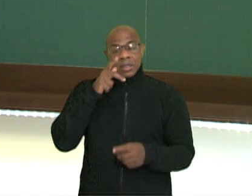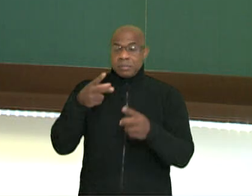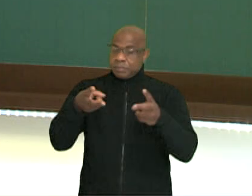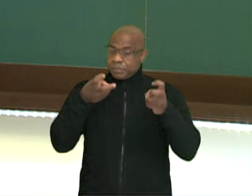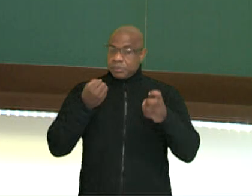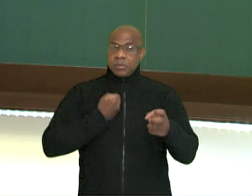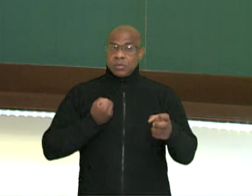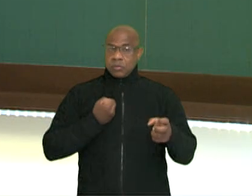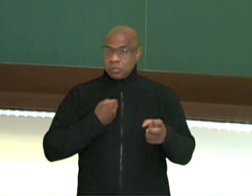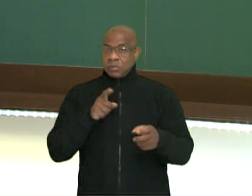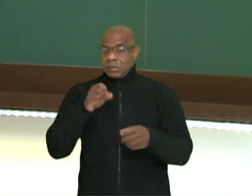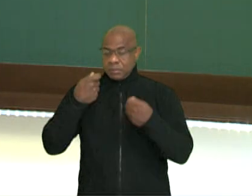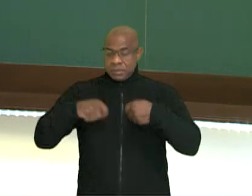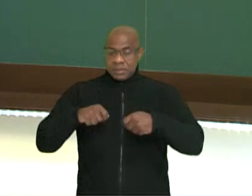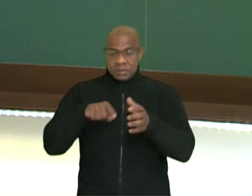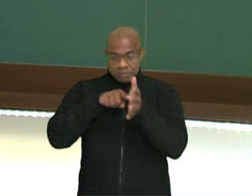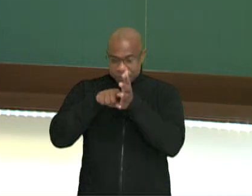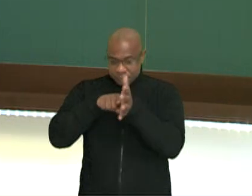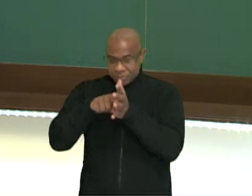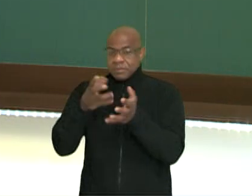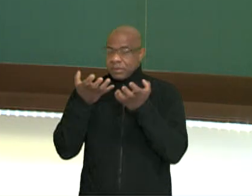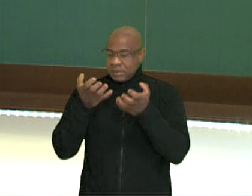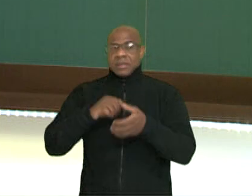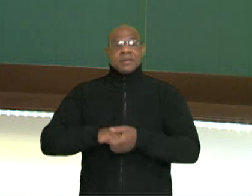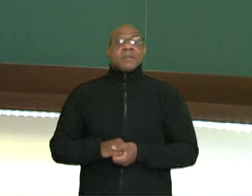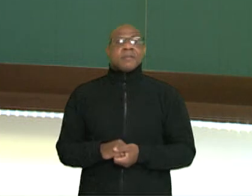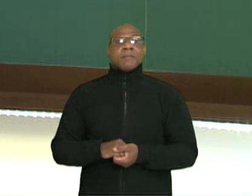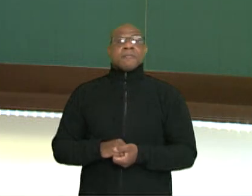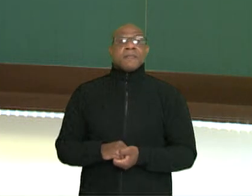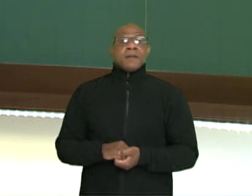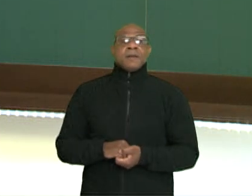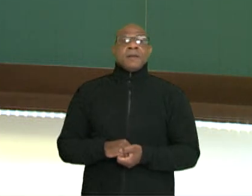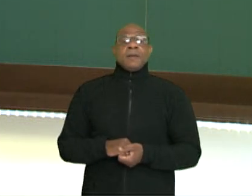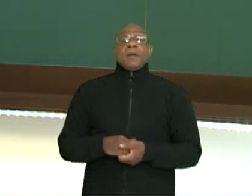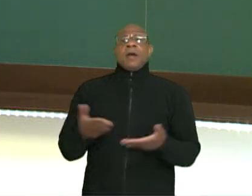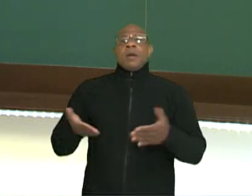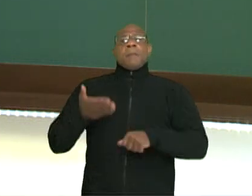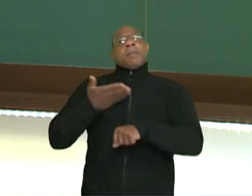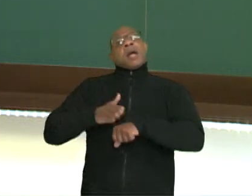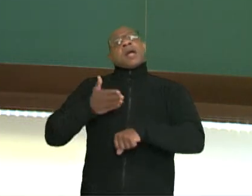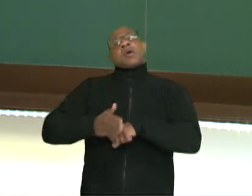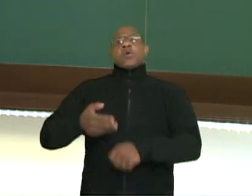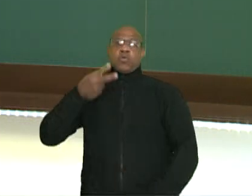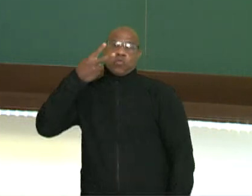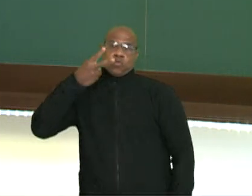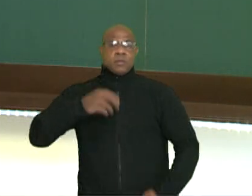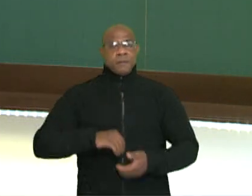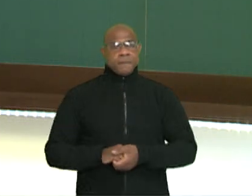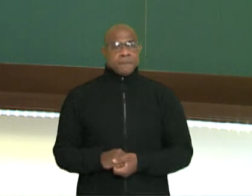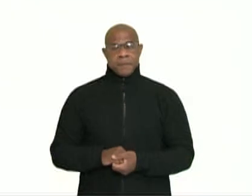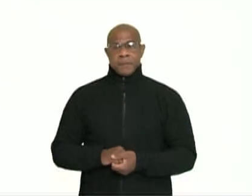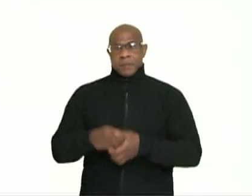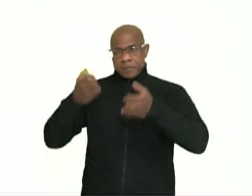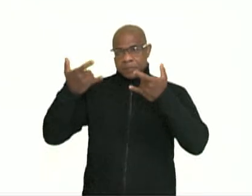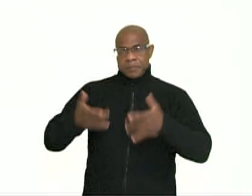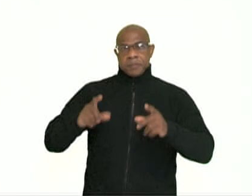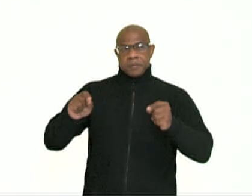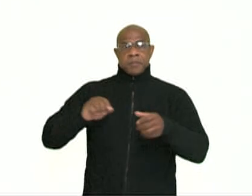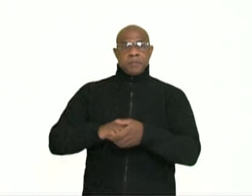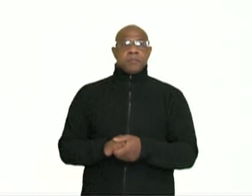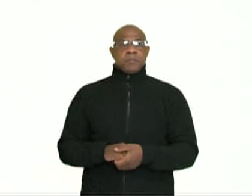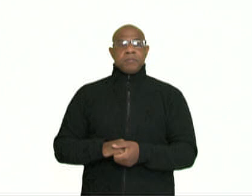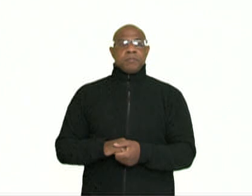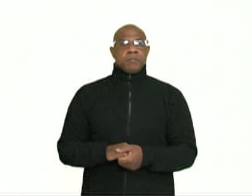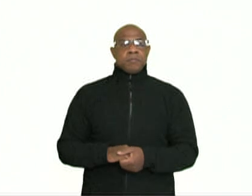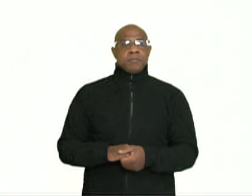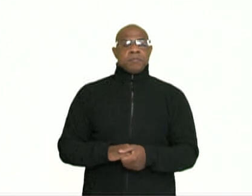precisamente se você precisa, se você quiser, ok? Então vamos para o exercício 2. Diz assim, ó. O gráfico